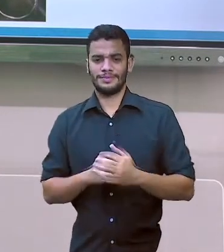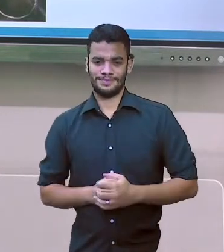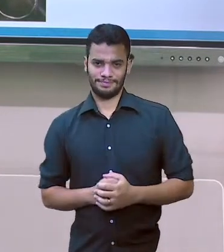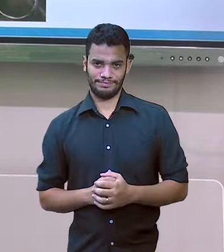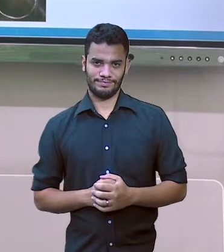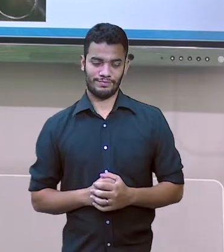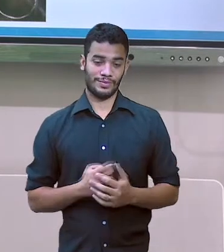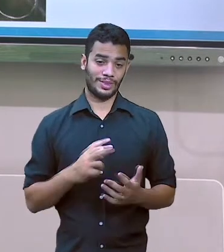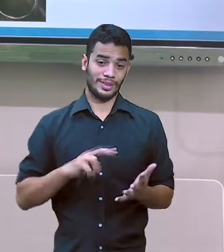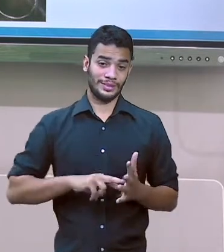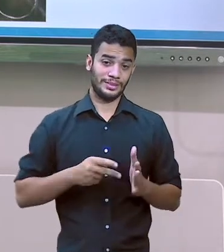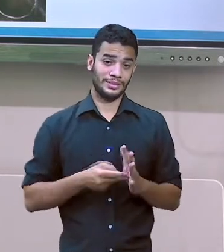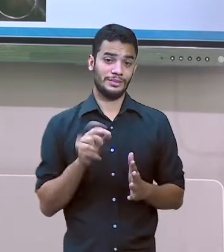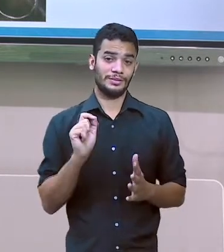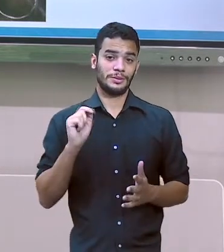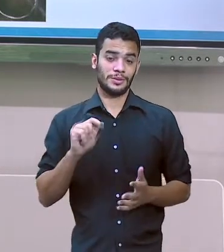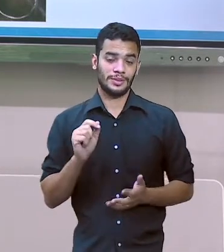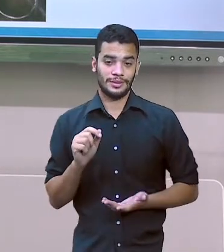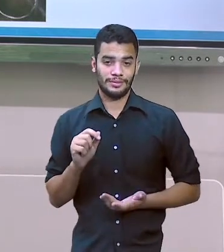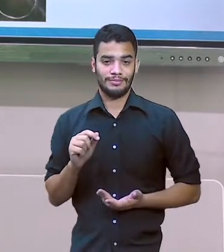indústria nasceu aqui.